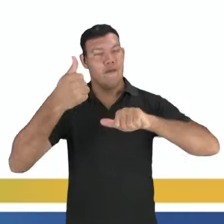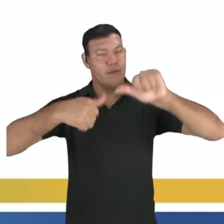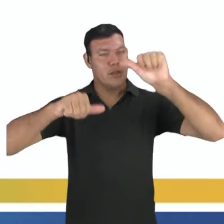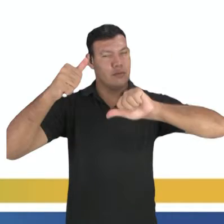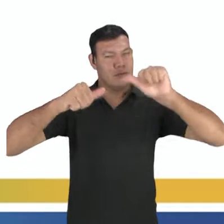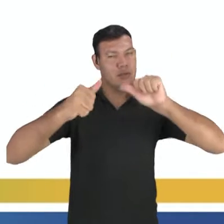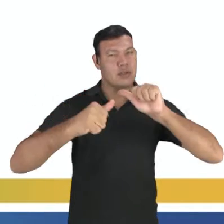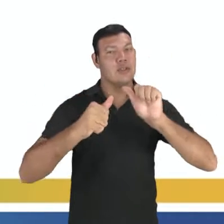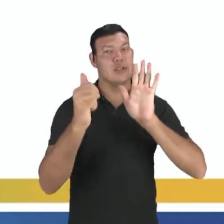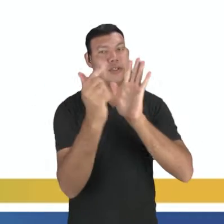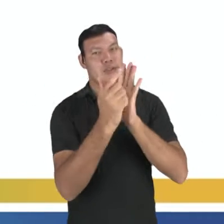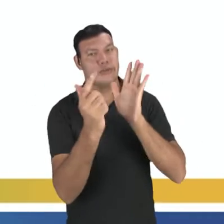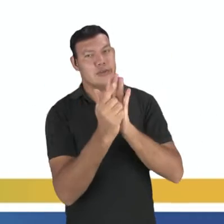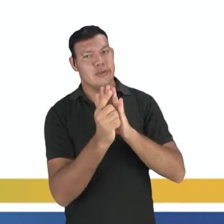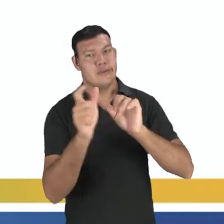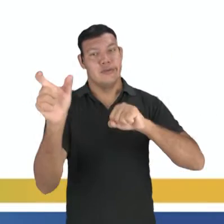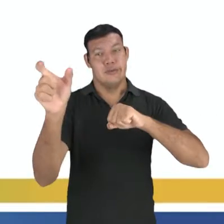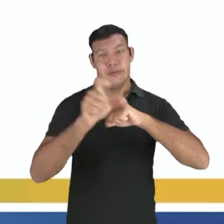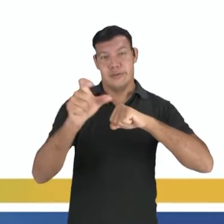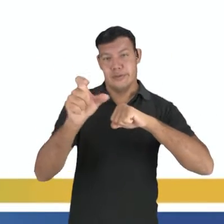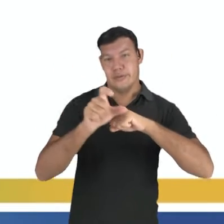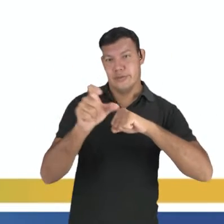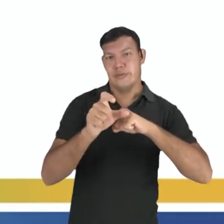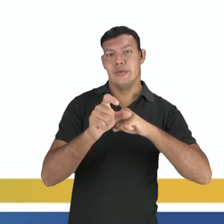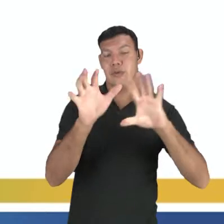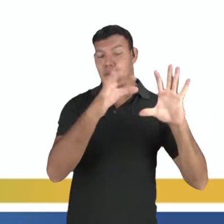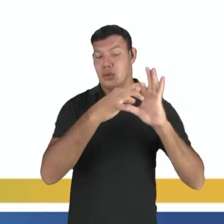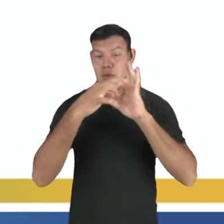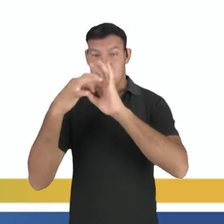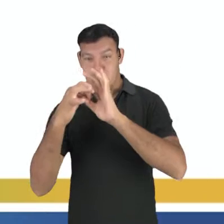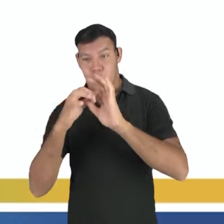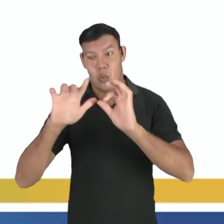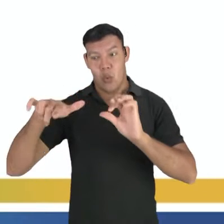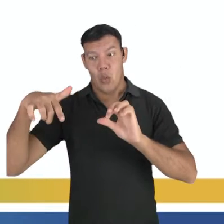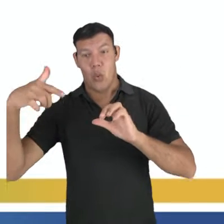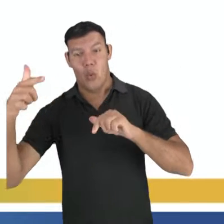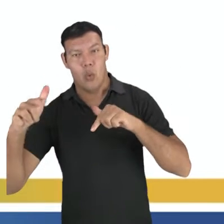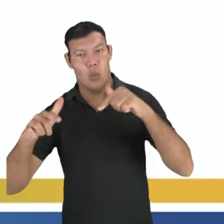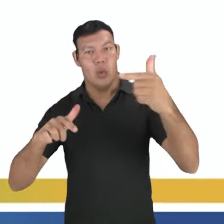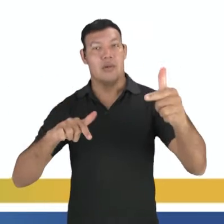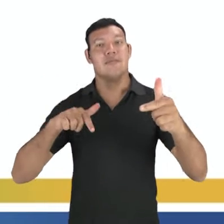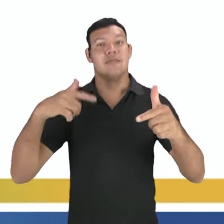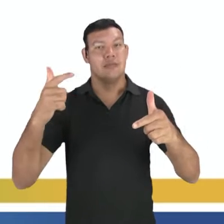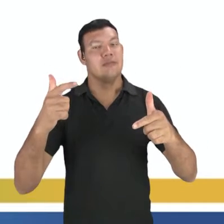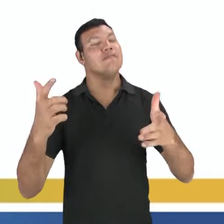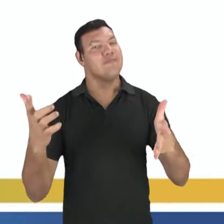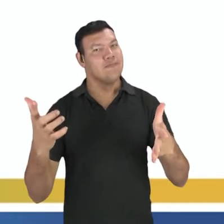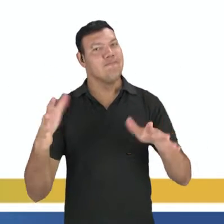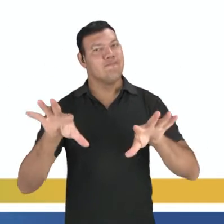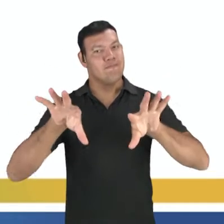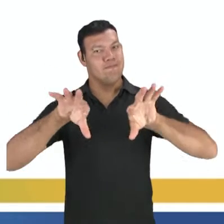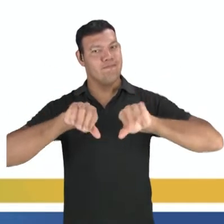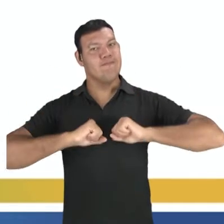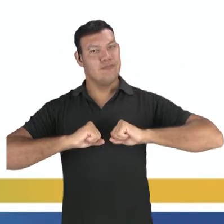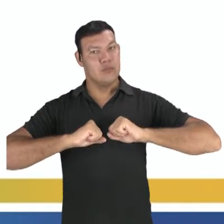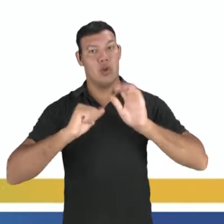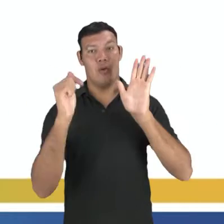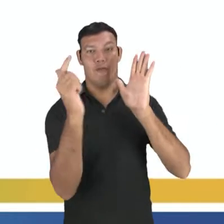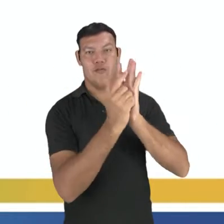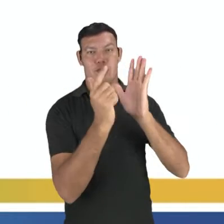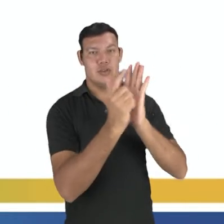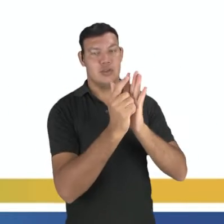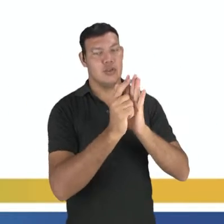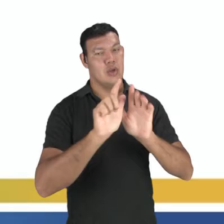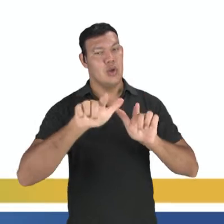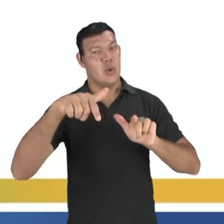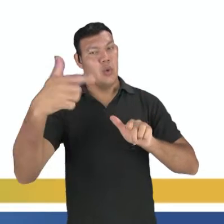palavra ela pode ser um substantivo em um dado contexto, mas em outro contexto ela já pode assumir outra